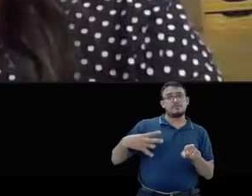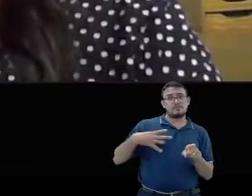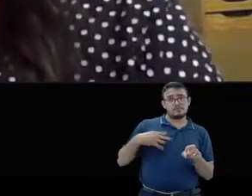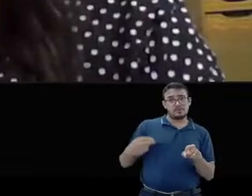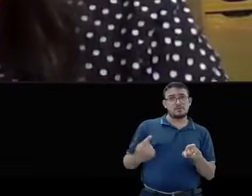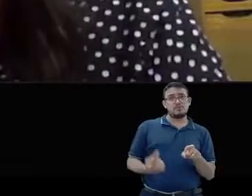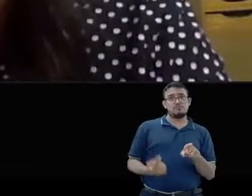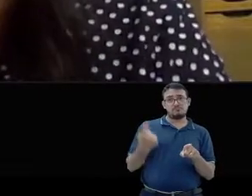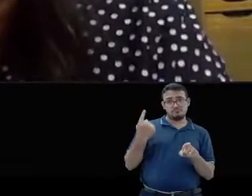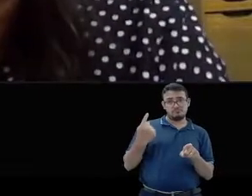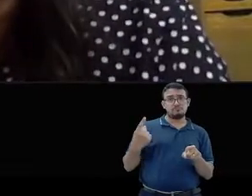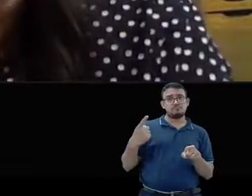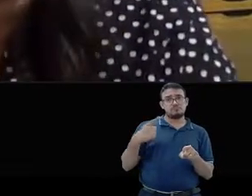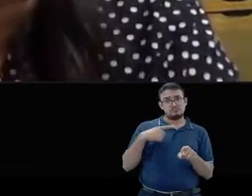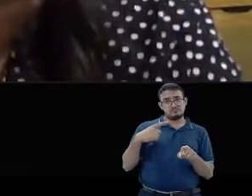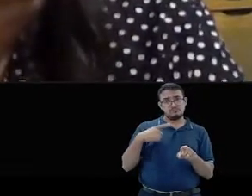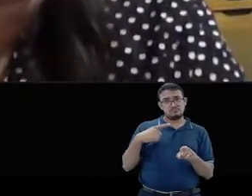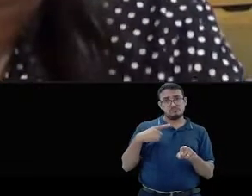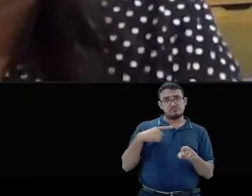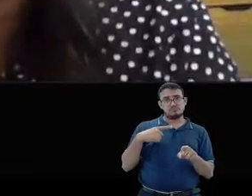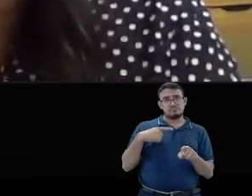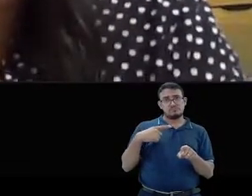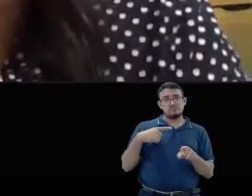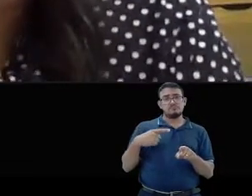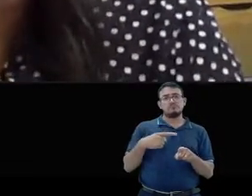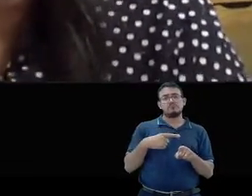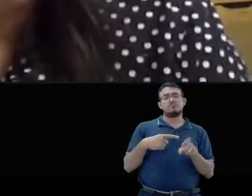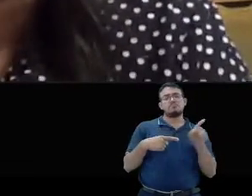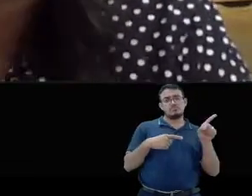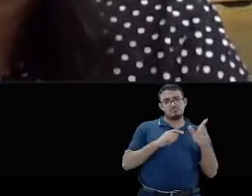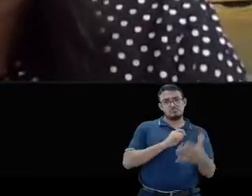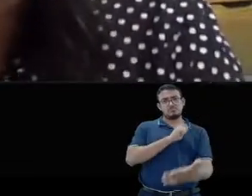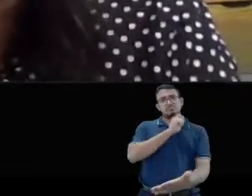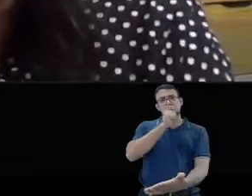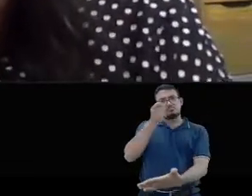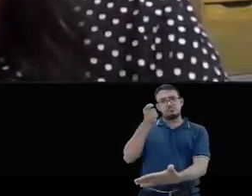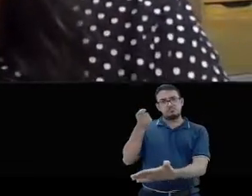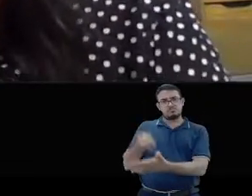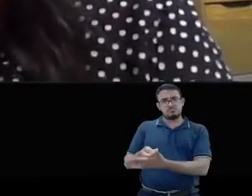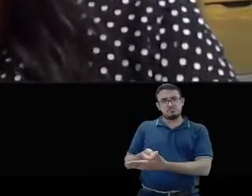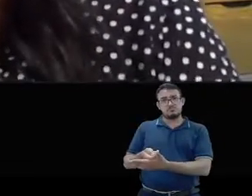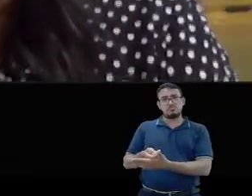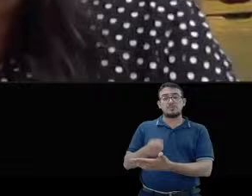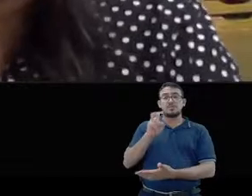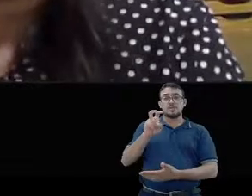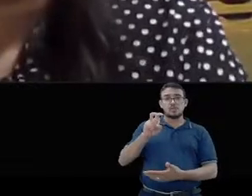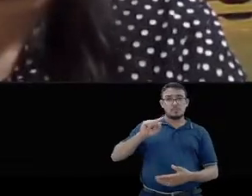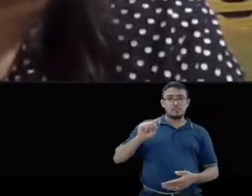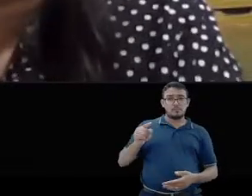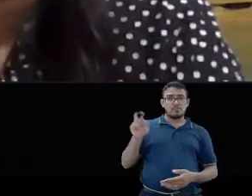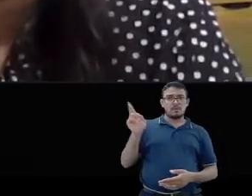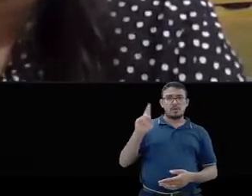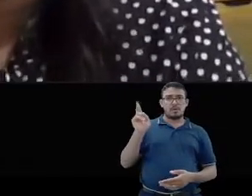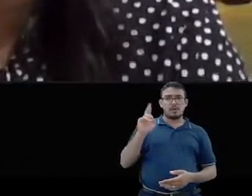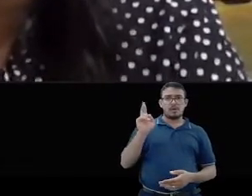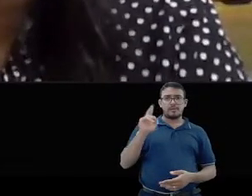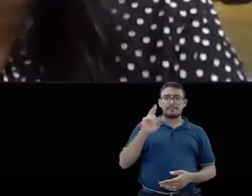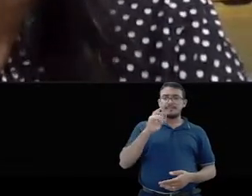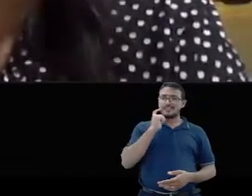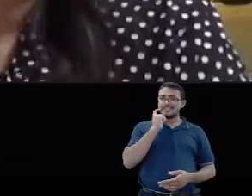não por acaso, com um pagamento de um tratamento dentário na ordem de R$5.000. Então, nós estamos